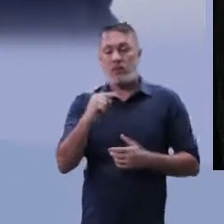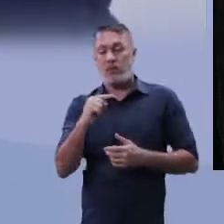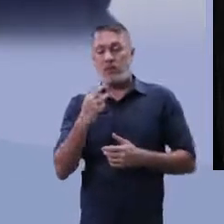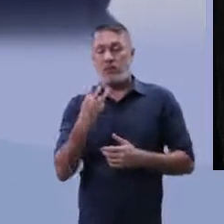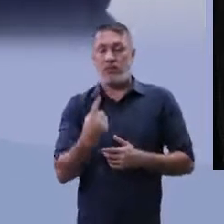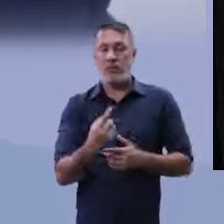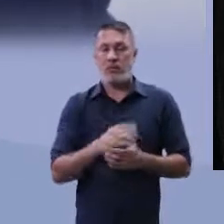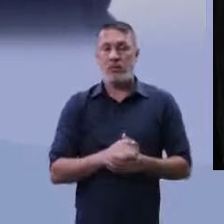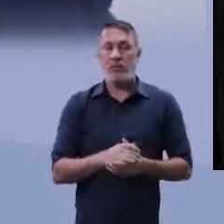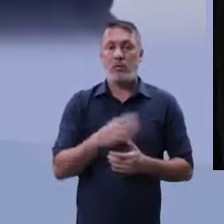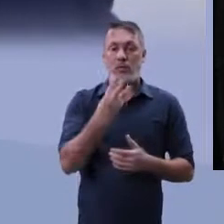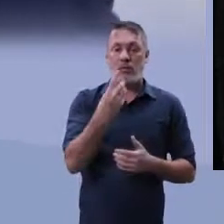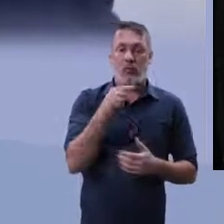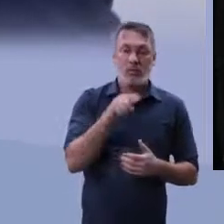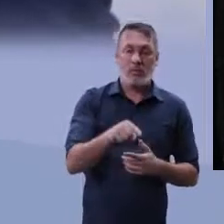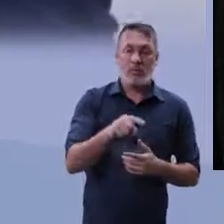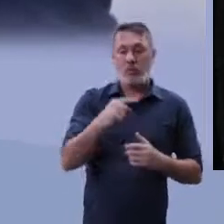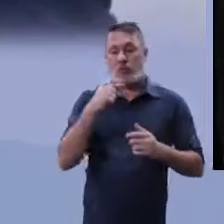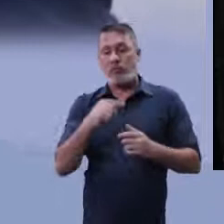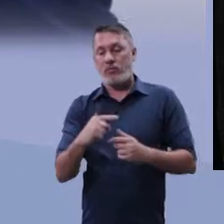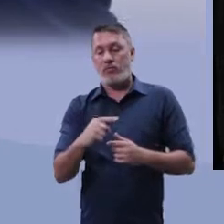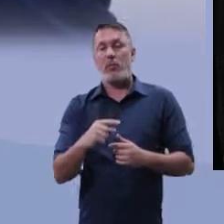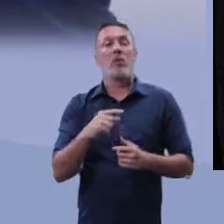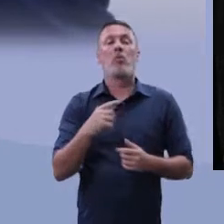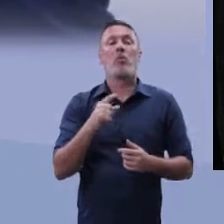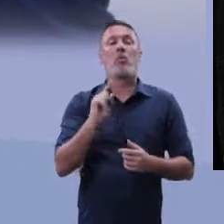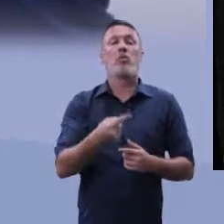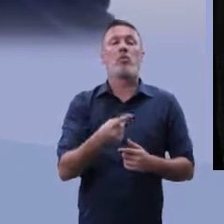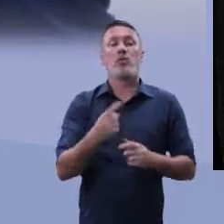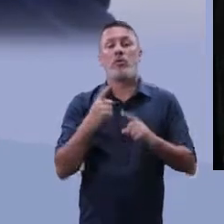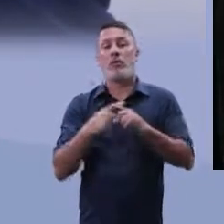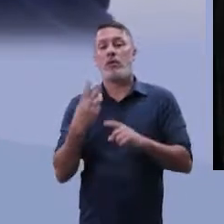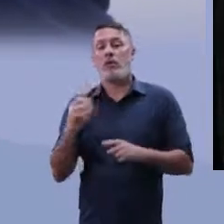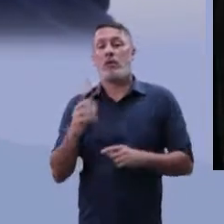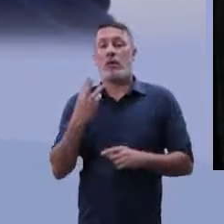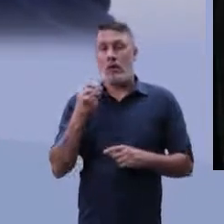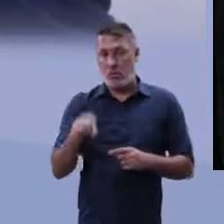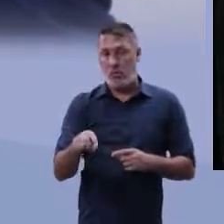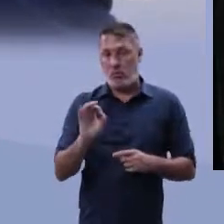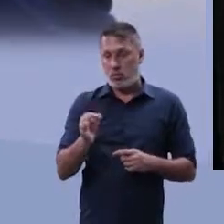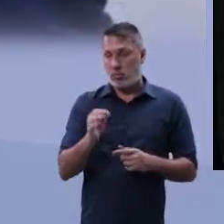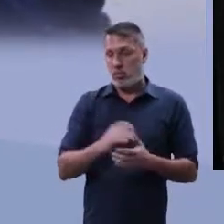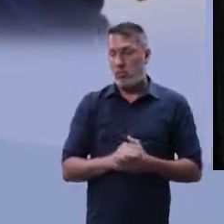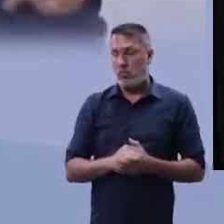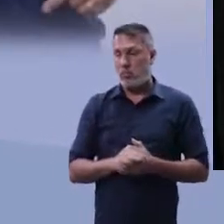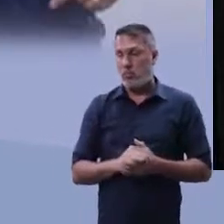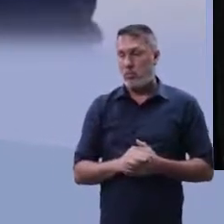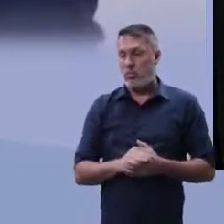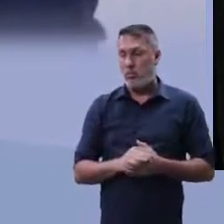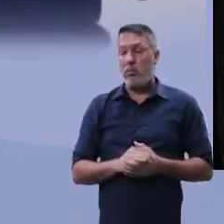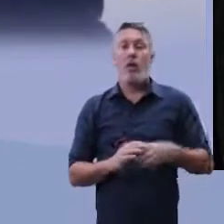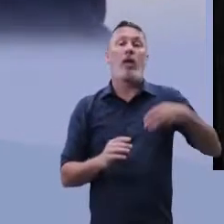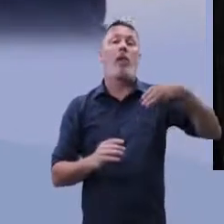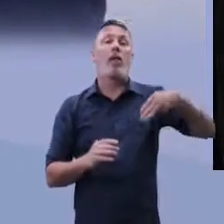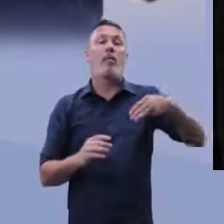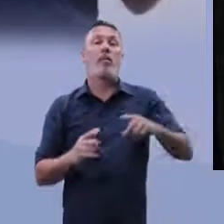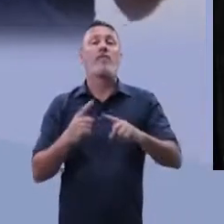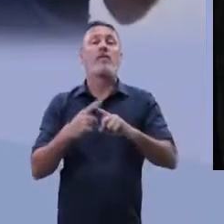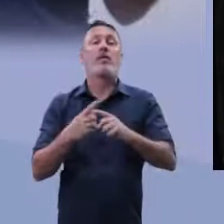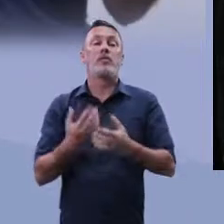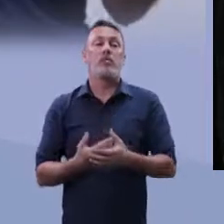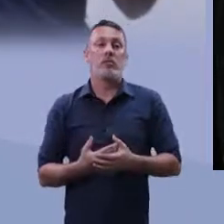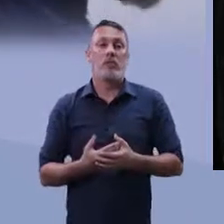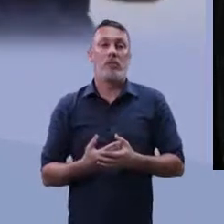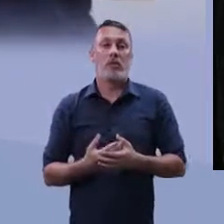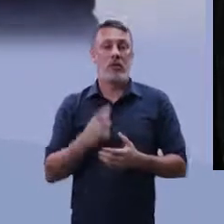ficar 30 sobre 31. 31 mil dividido pelo 31 embaixo vai dar 1.000. 1.000 vezes 30, 30 mil. E no